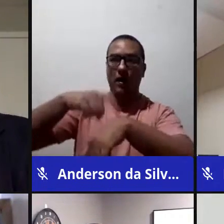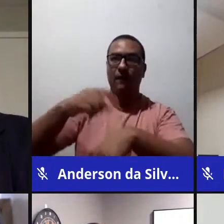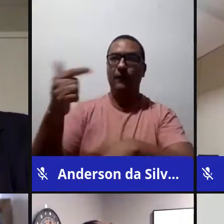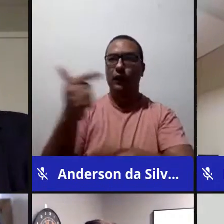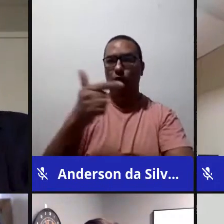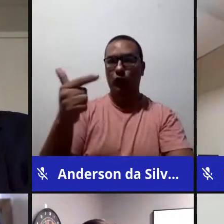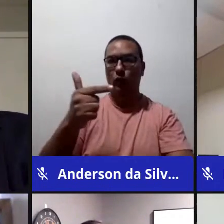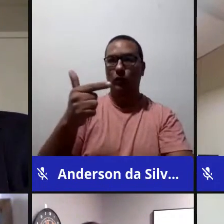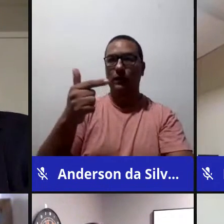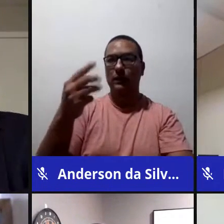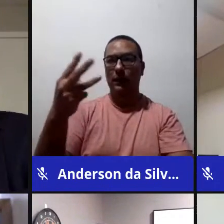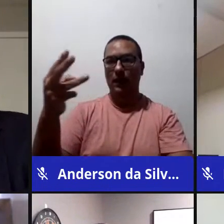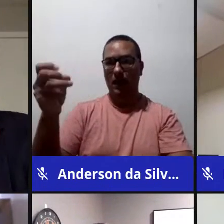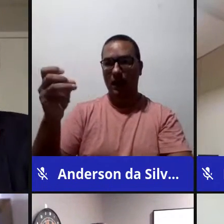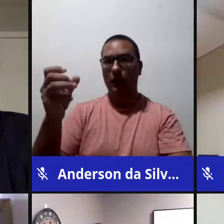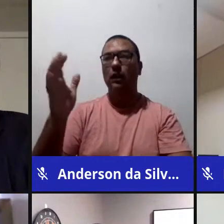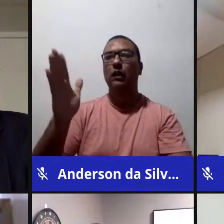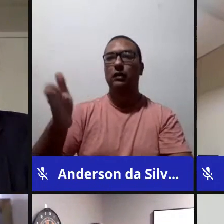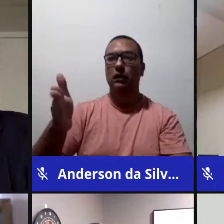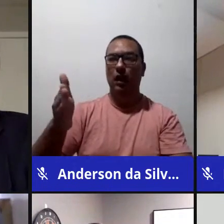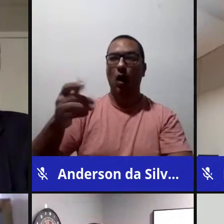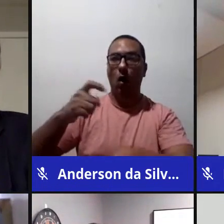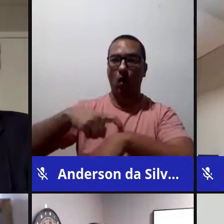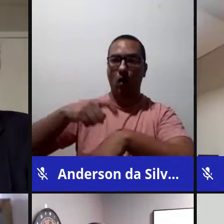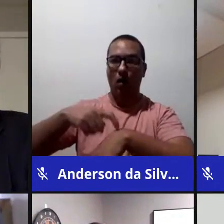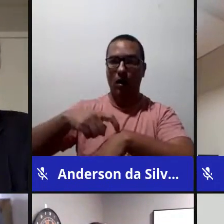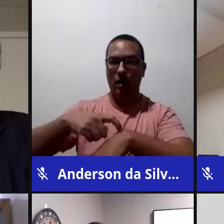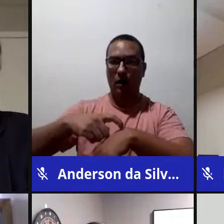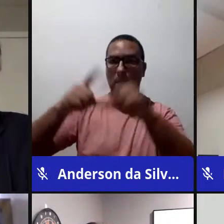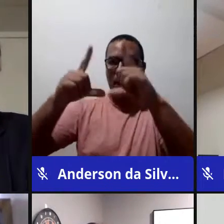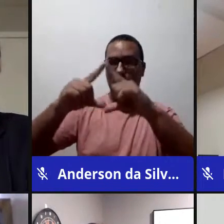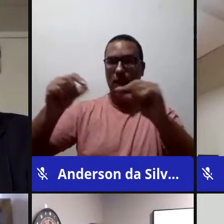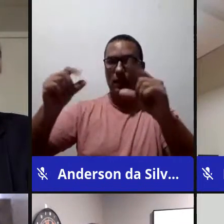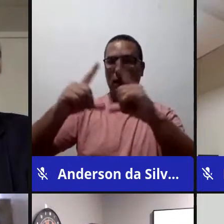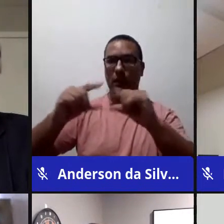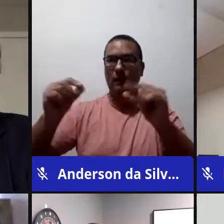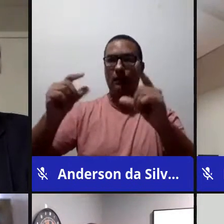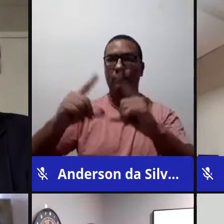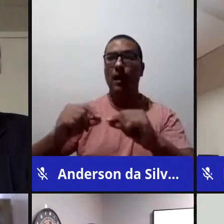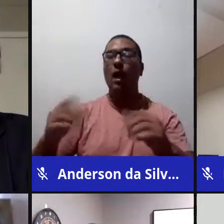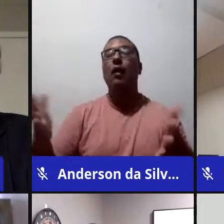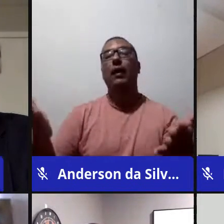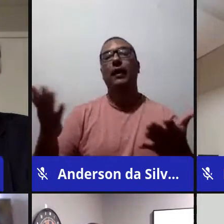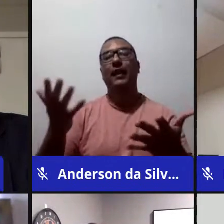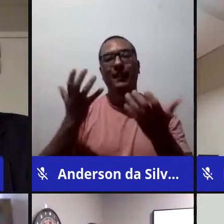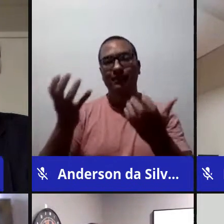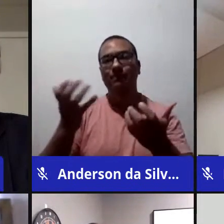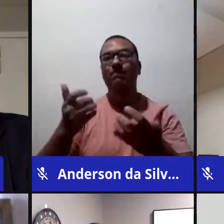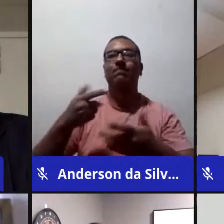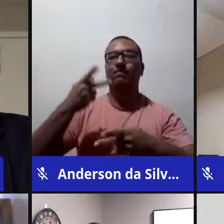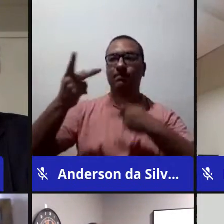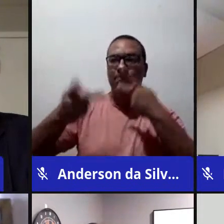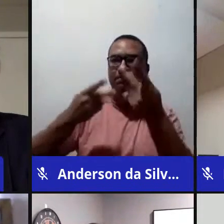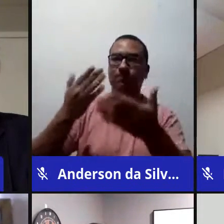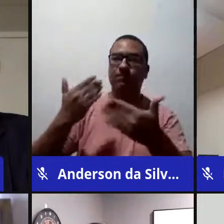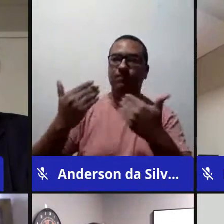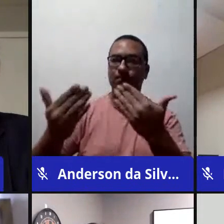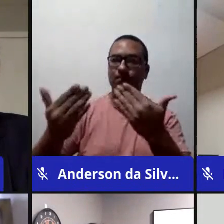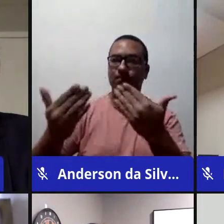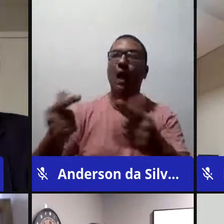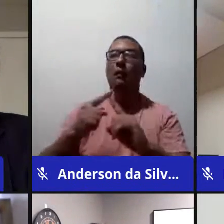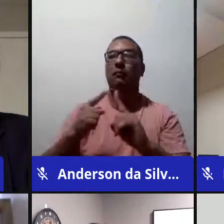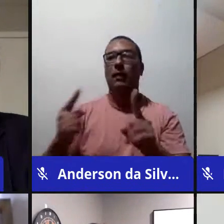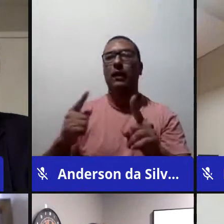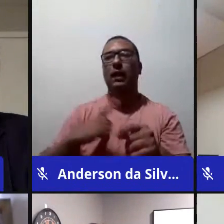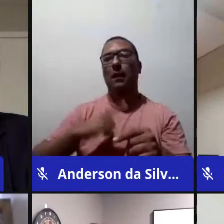de Brasília. Gostaríamos de ficar papiando um pouco mais, né? Mas a gente tem pessoas